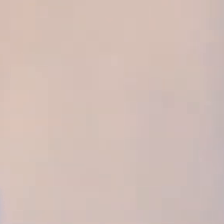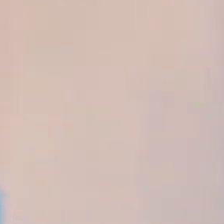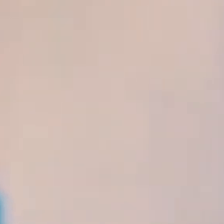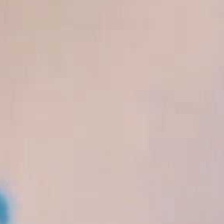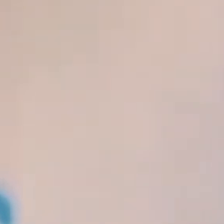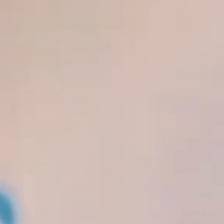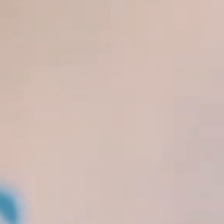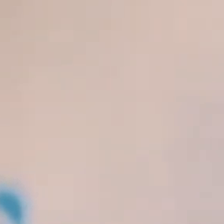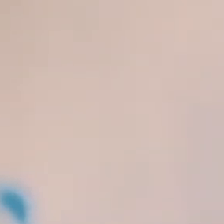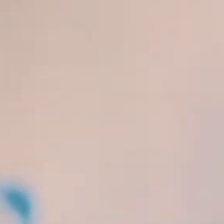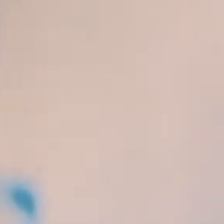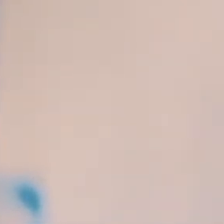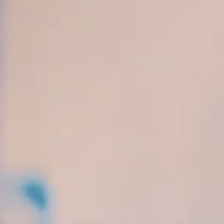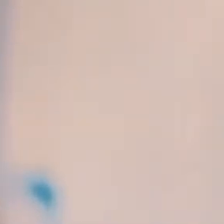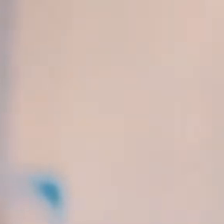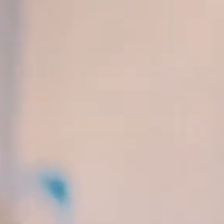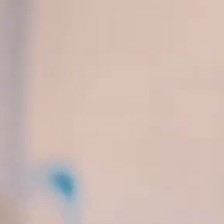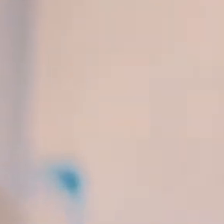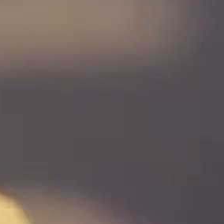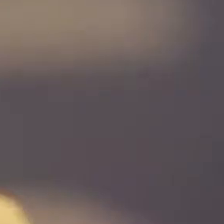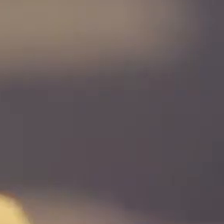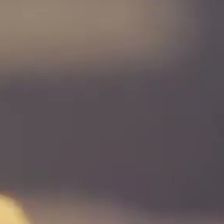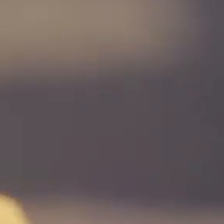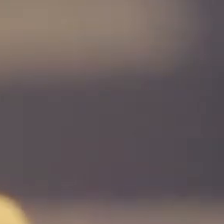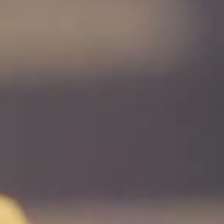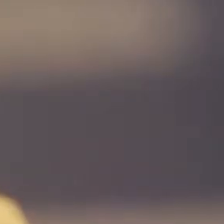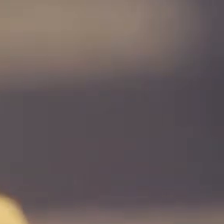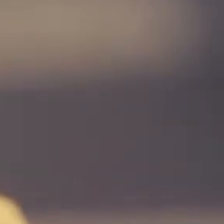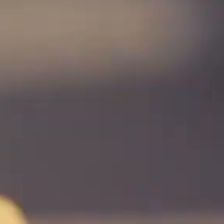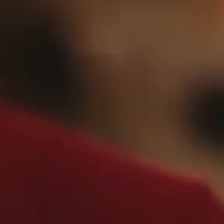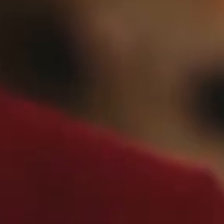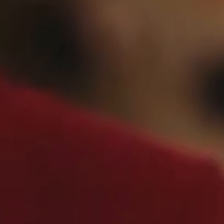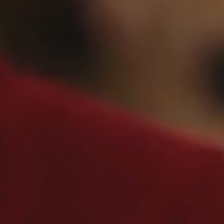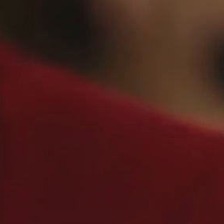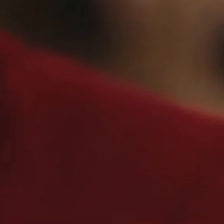Tudo isso vai passar.